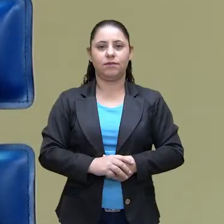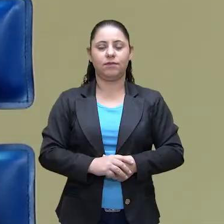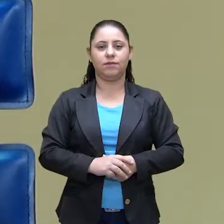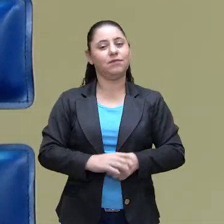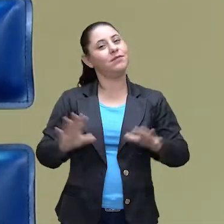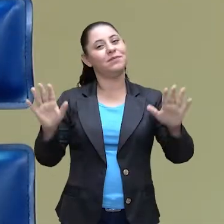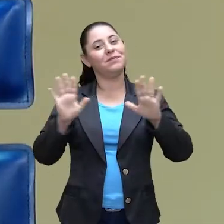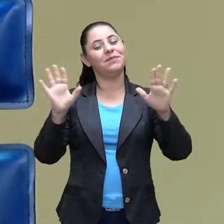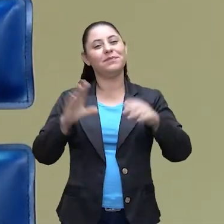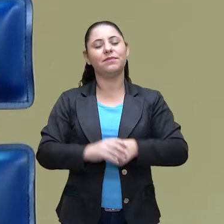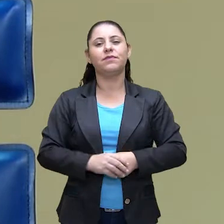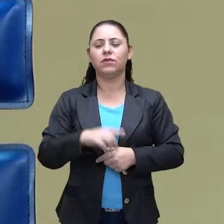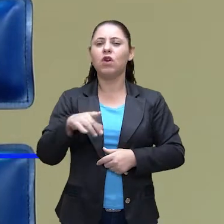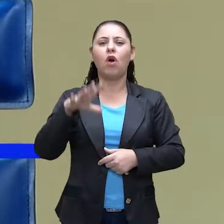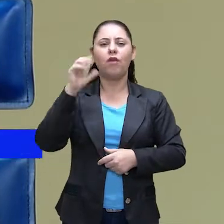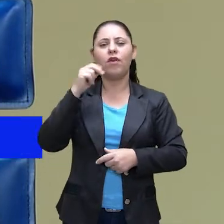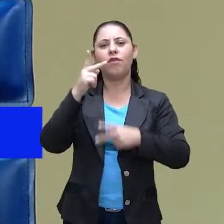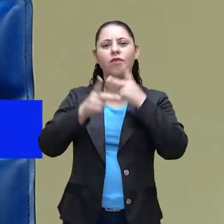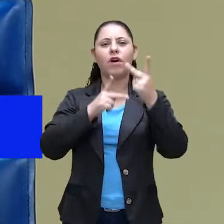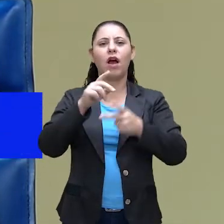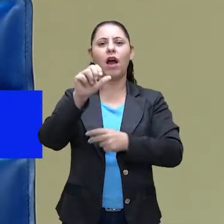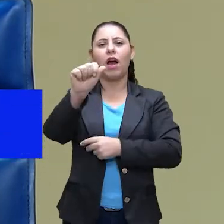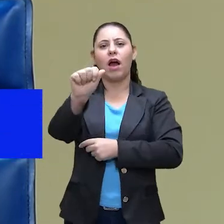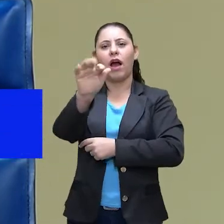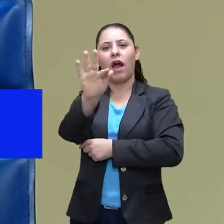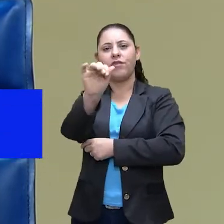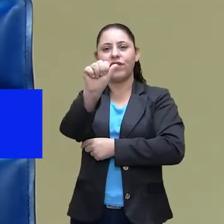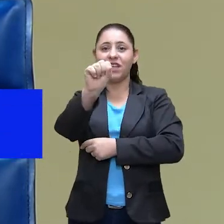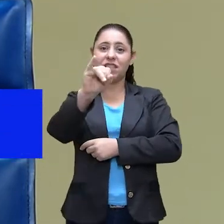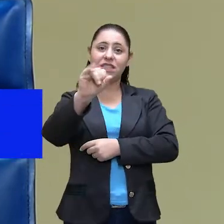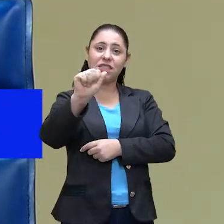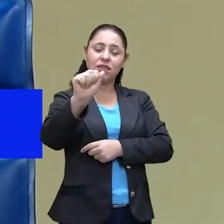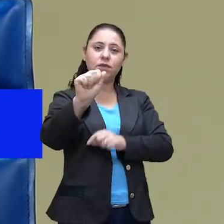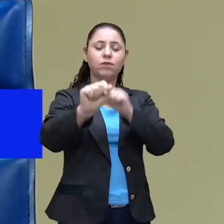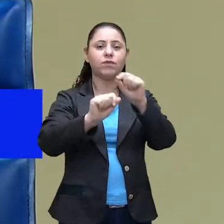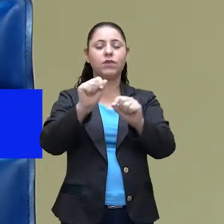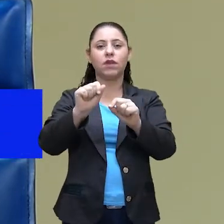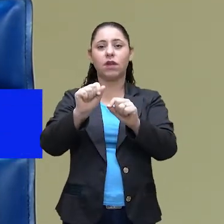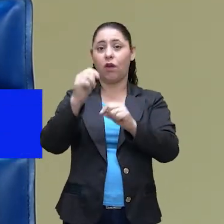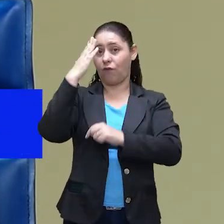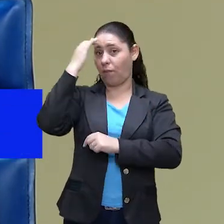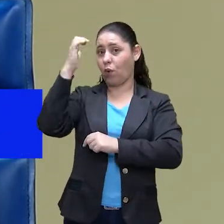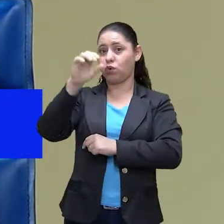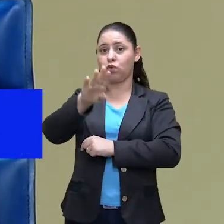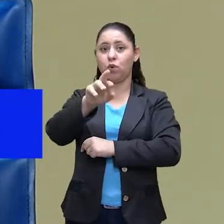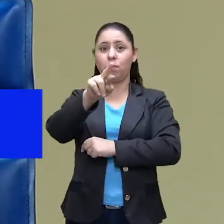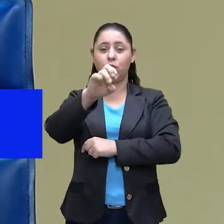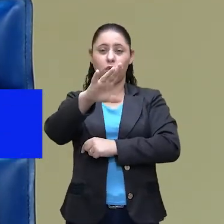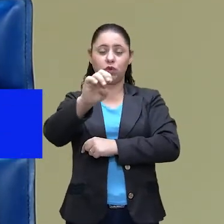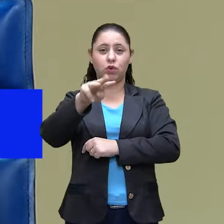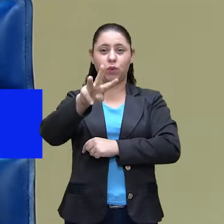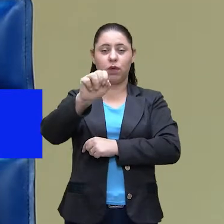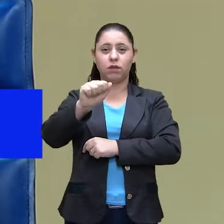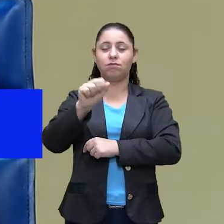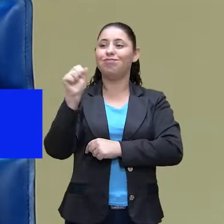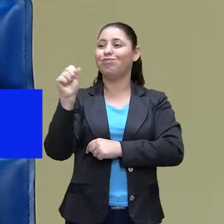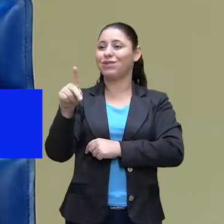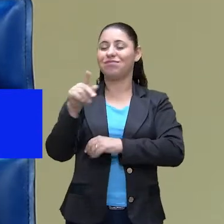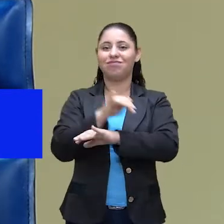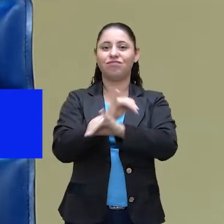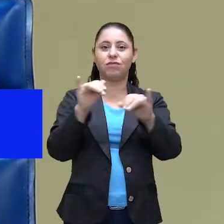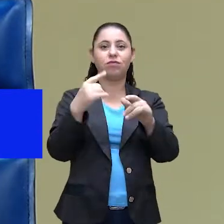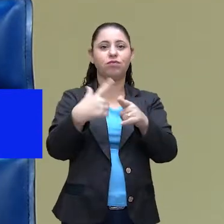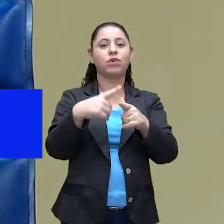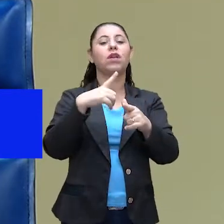Olá! Você já ouviu falar sobre afasia? O ator Bruce Willis anunciou a sua aposentadoria após receber